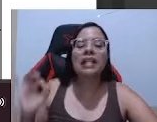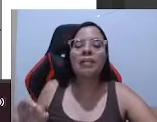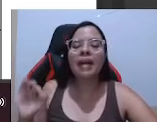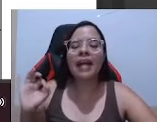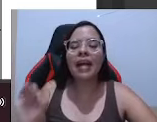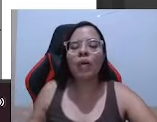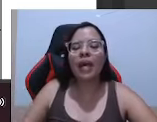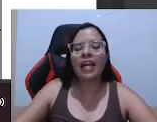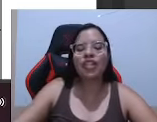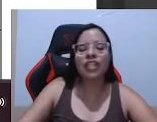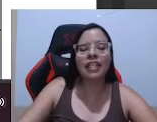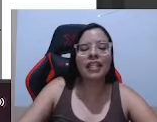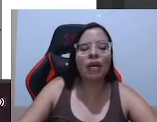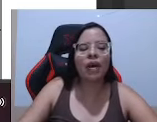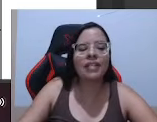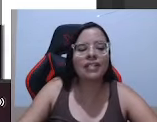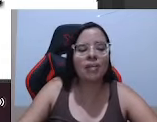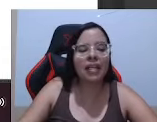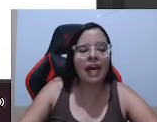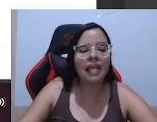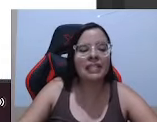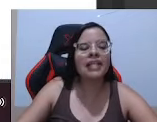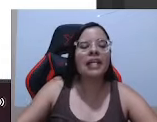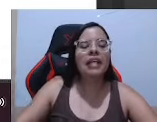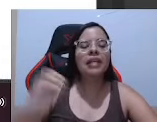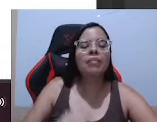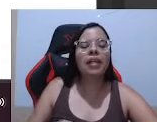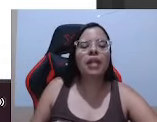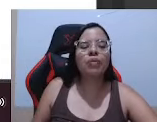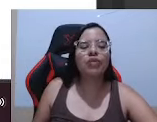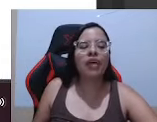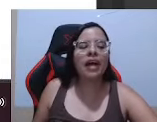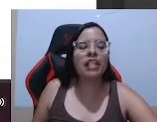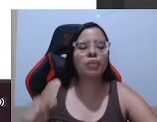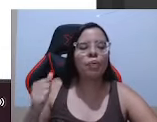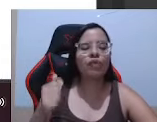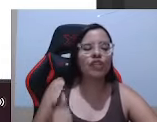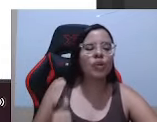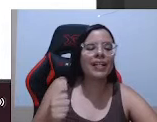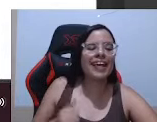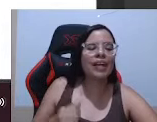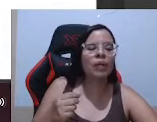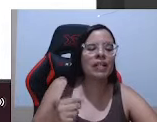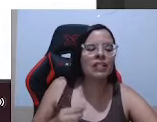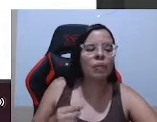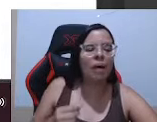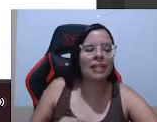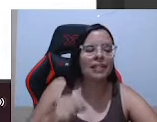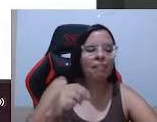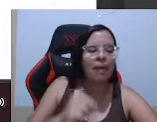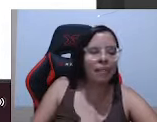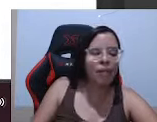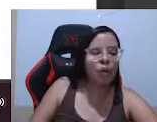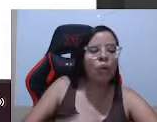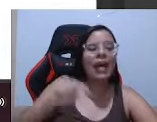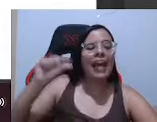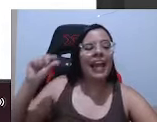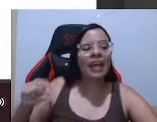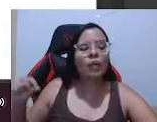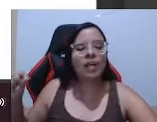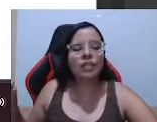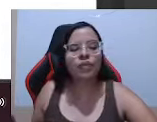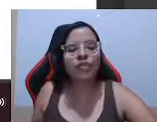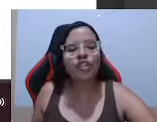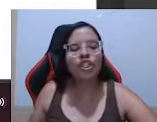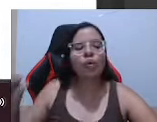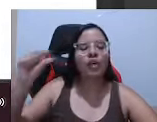R$ 6.153,60, também carga horária de 30 horas semanais. E também temos vagas para professor de educação básica PEB 1